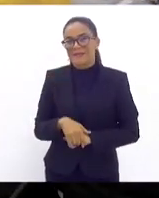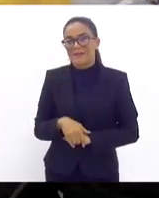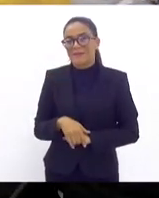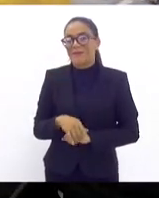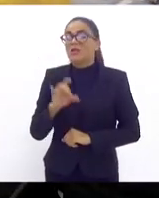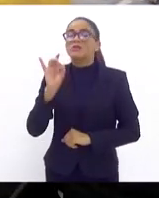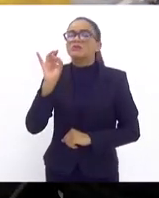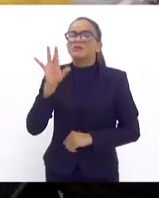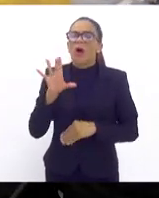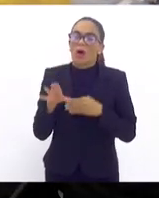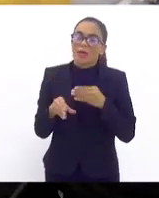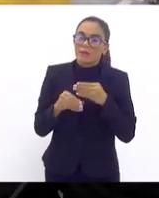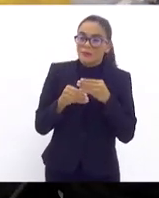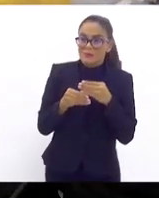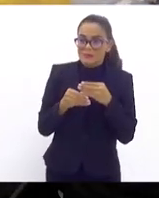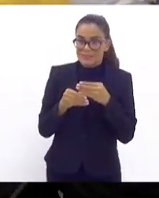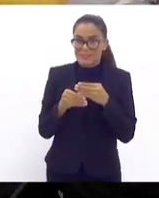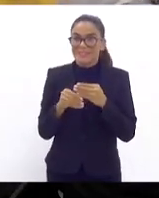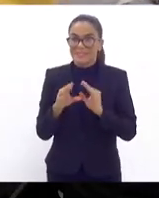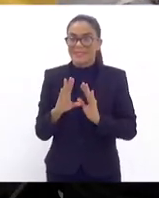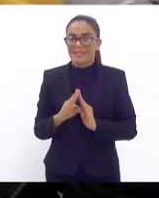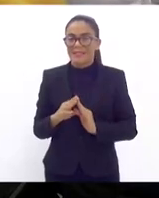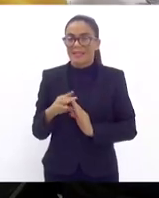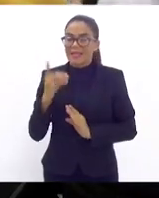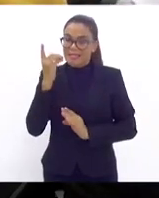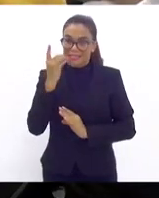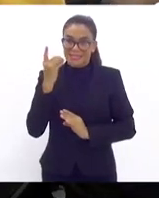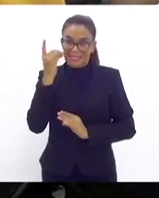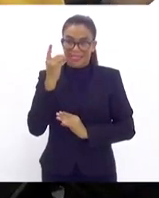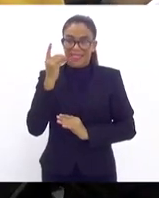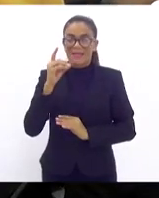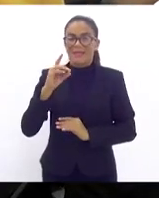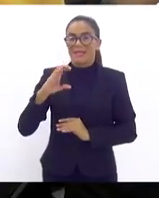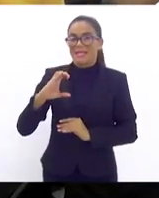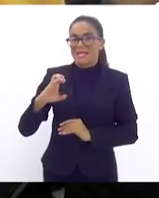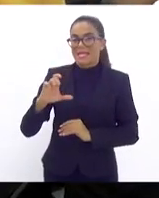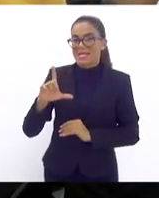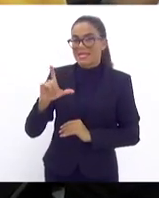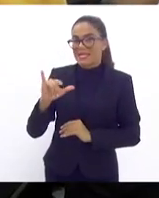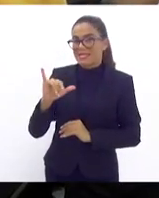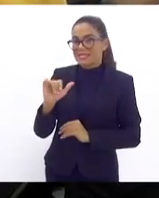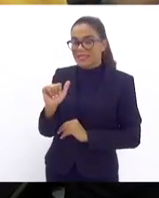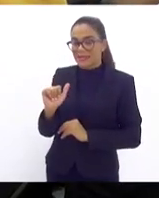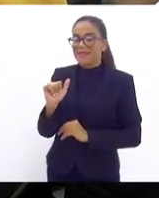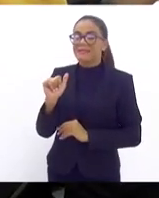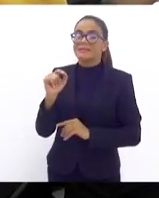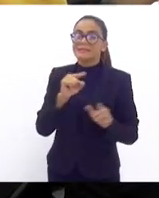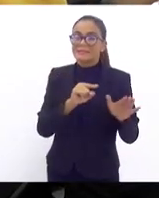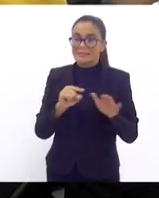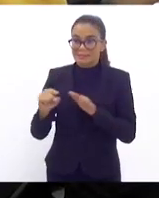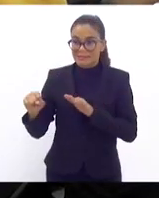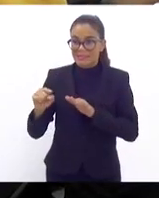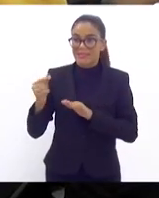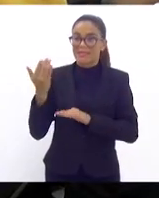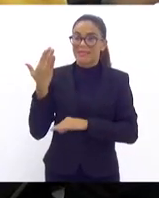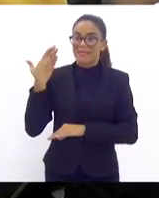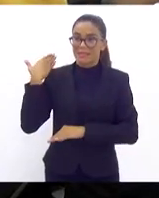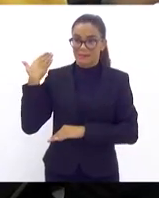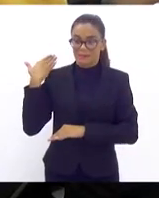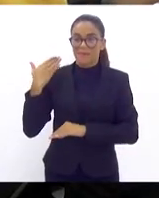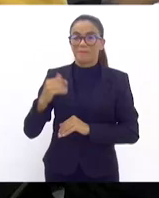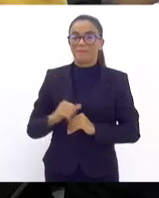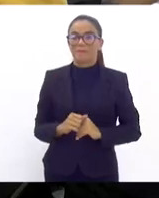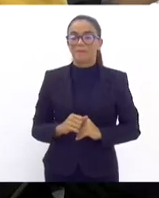aduzir as palavras da deputada Célia Jordão, que na semana passada